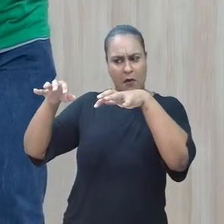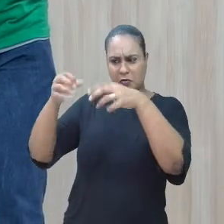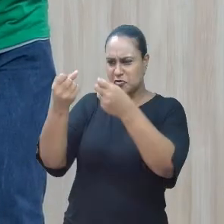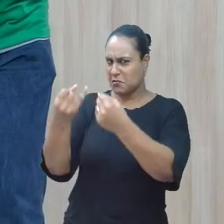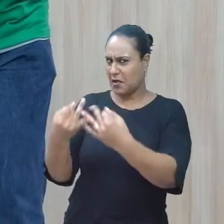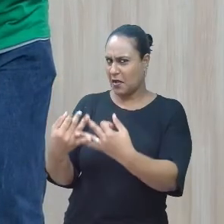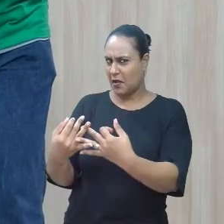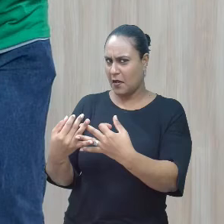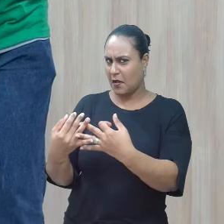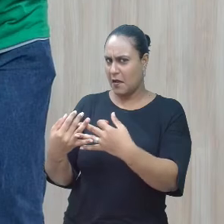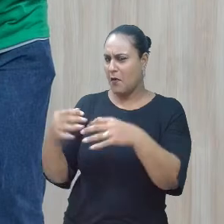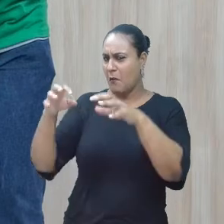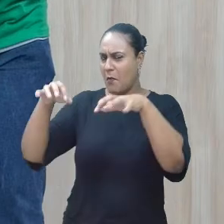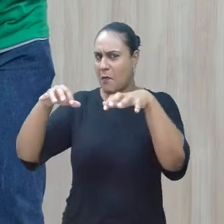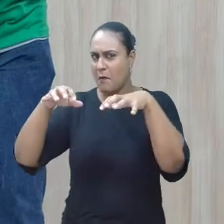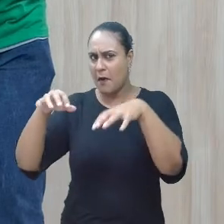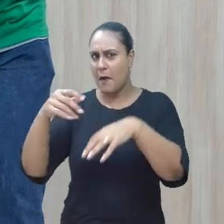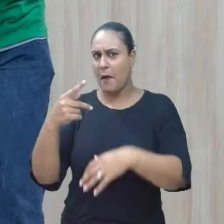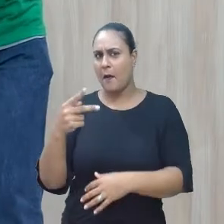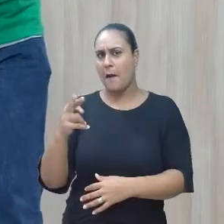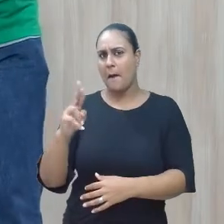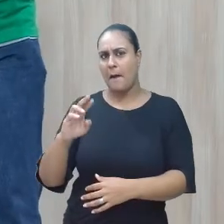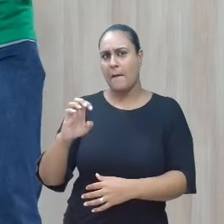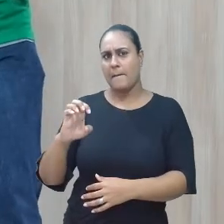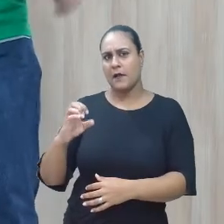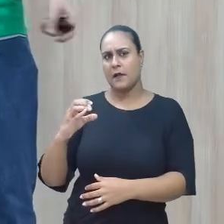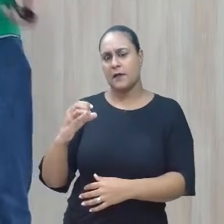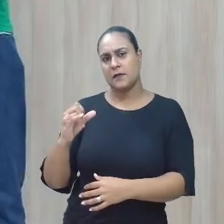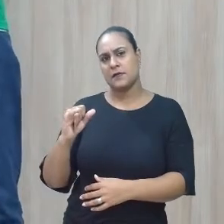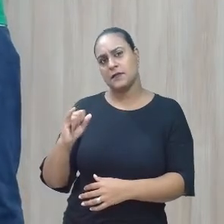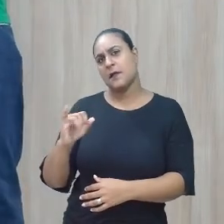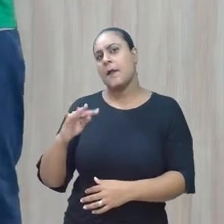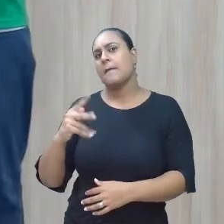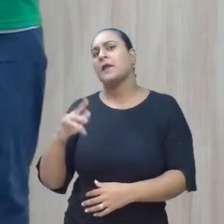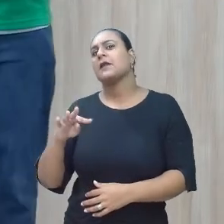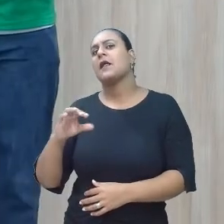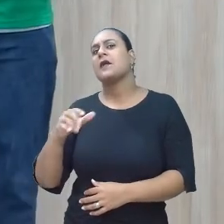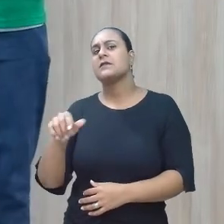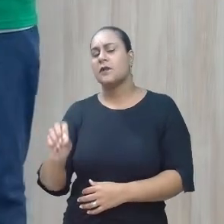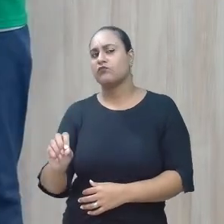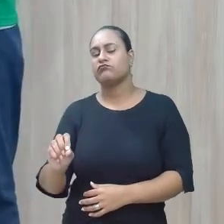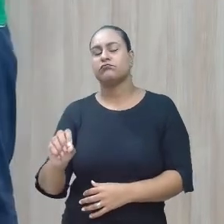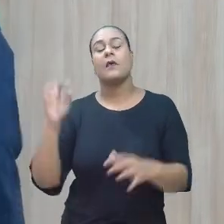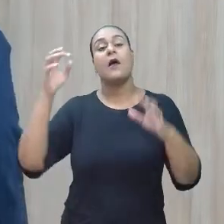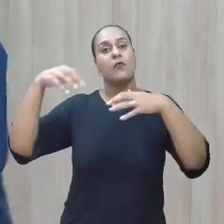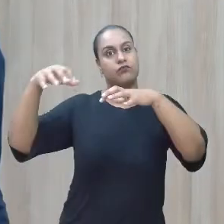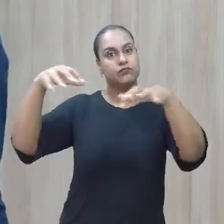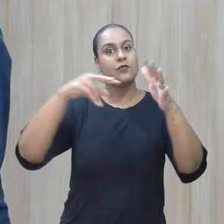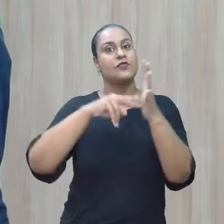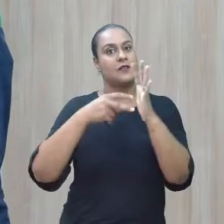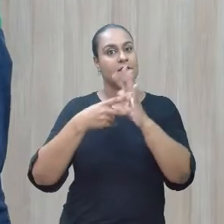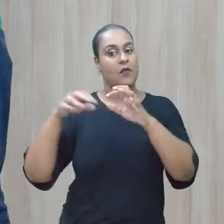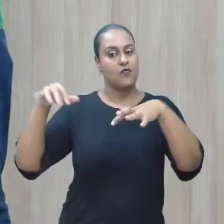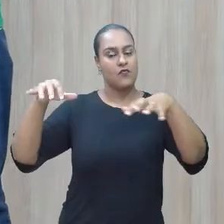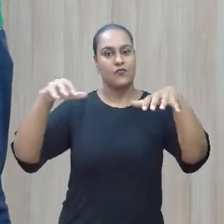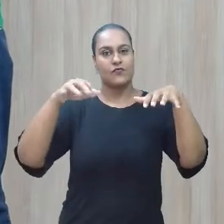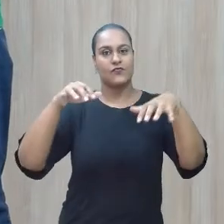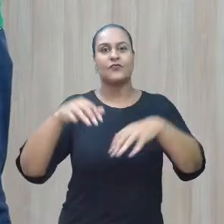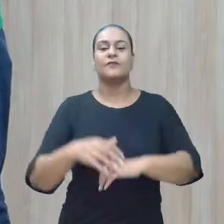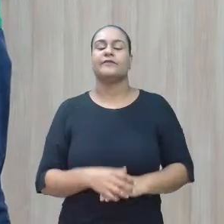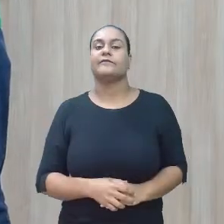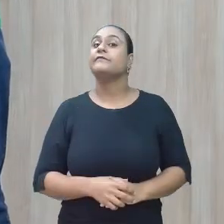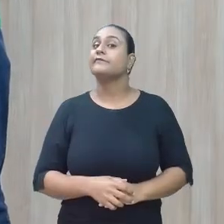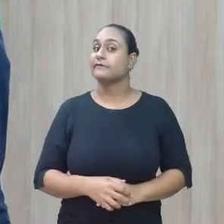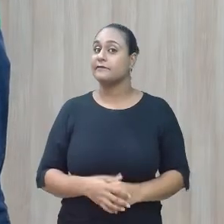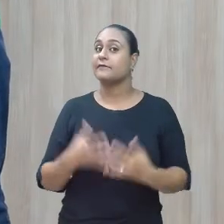né? Falou em precipitação, é chuva. Mas a professora lá, ó, já deixou esse toque para vocês. Vamos lá, obrigado, professora. Tchau, tchau.